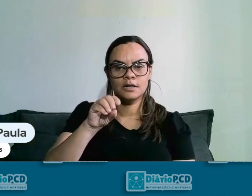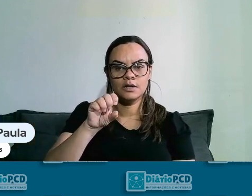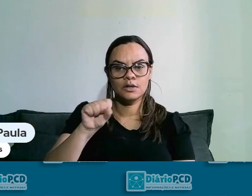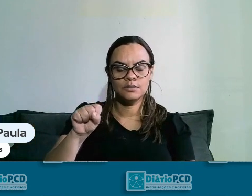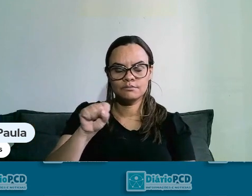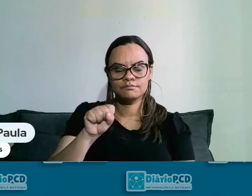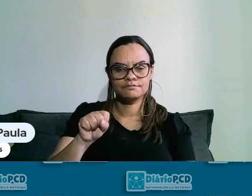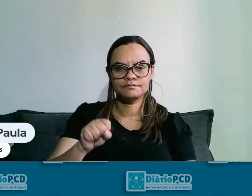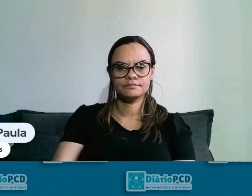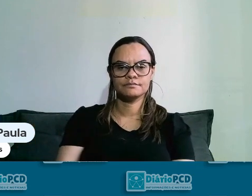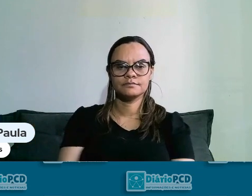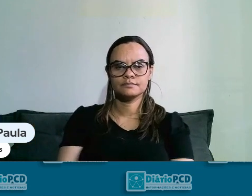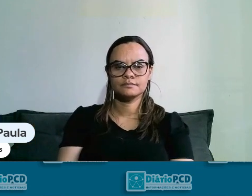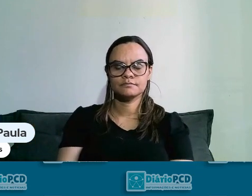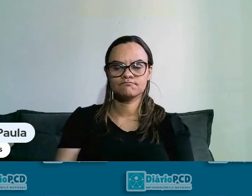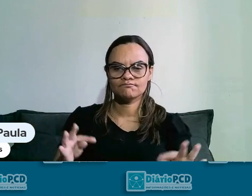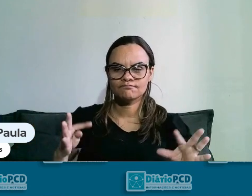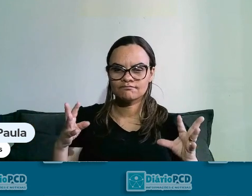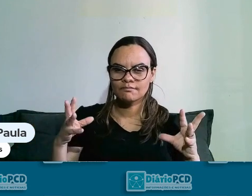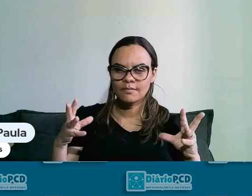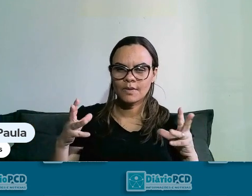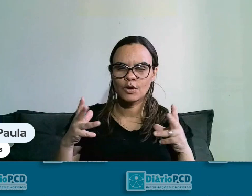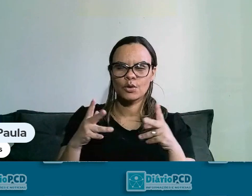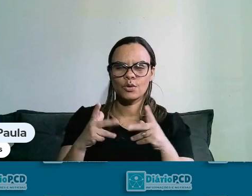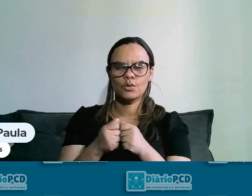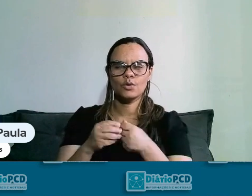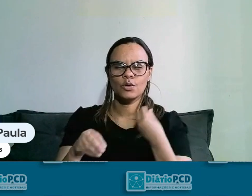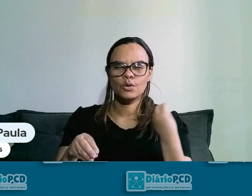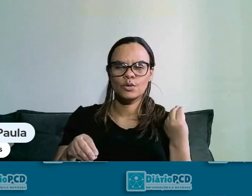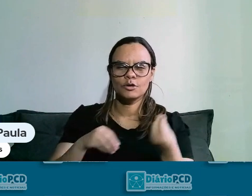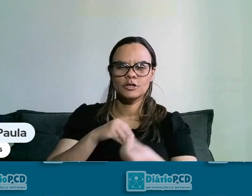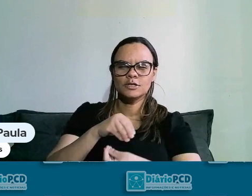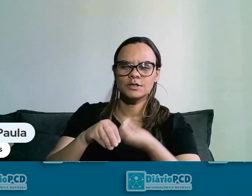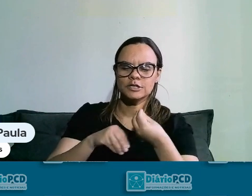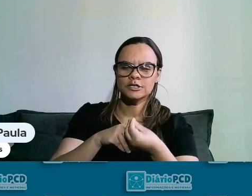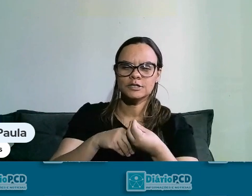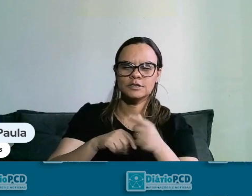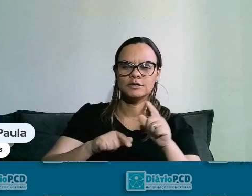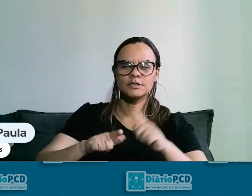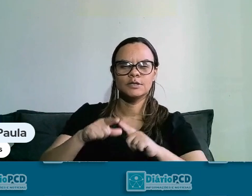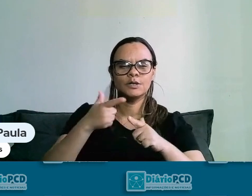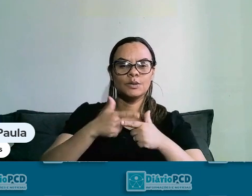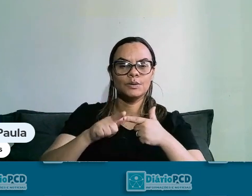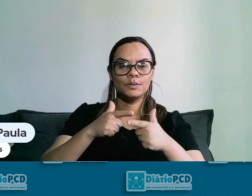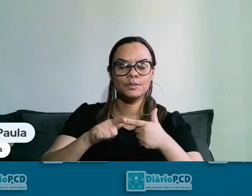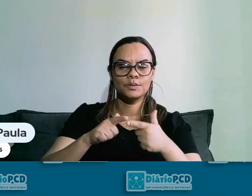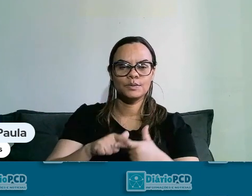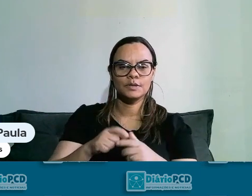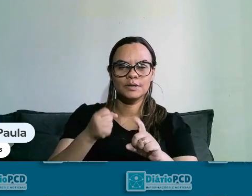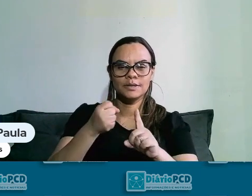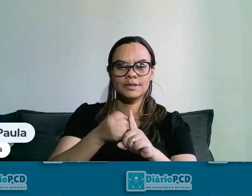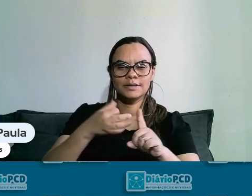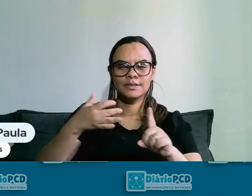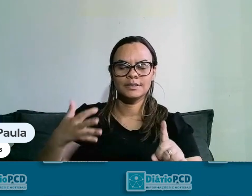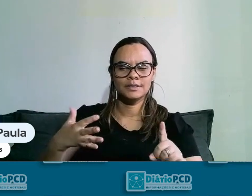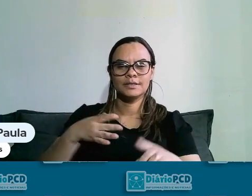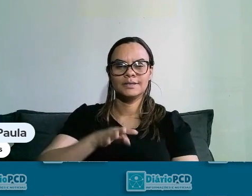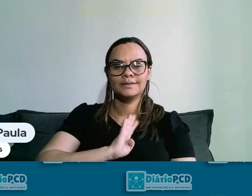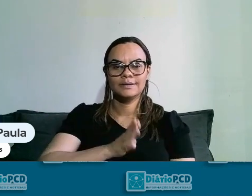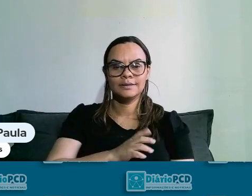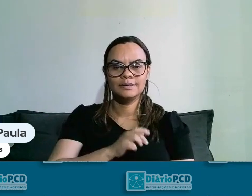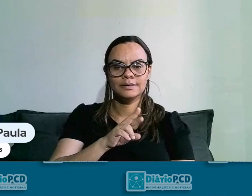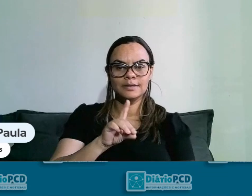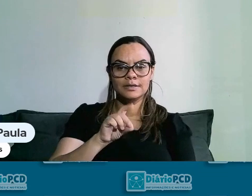vai falar sobre tudo o que envolve este problema do Faustão. A síndrome cardiorrenal,